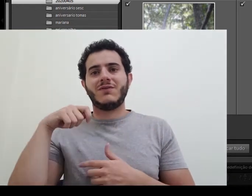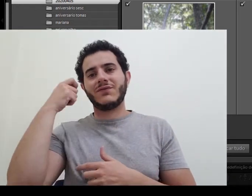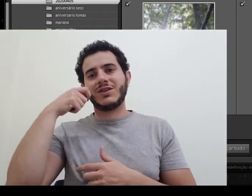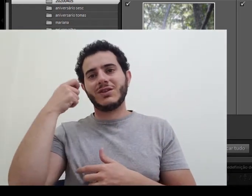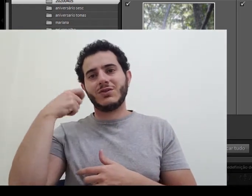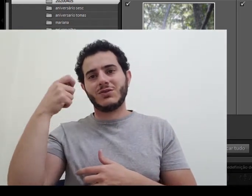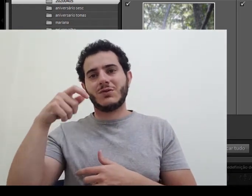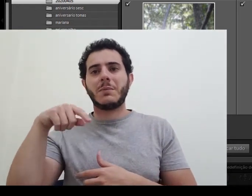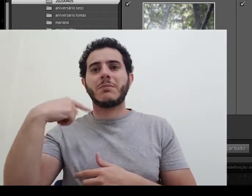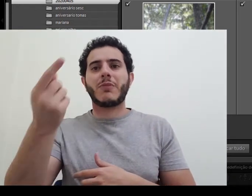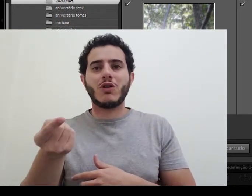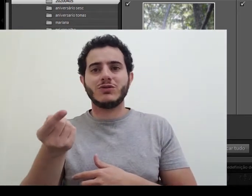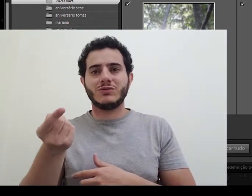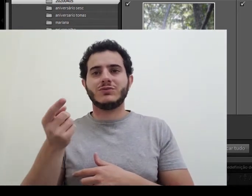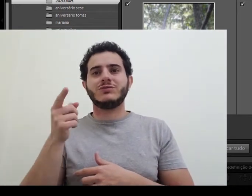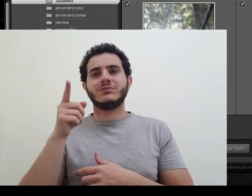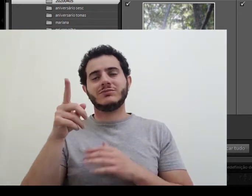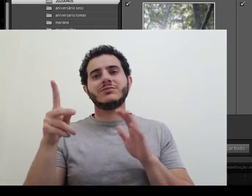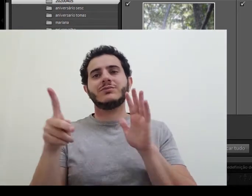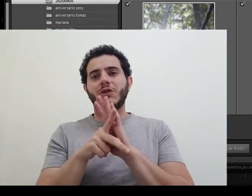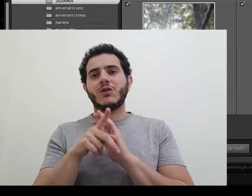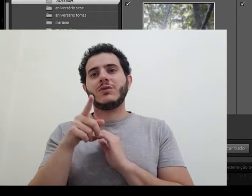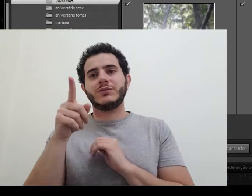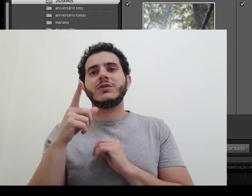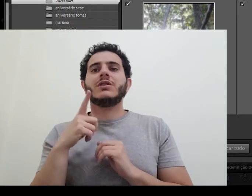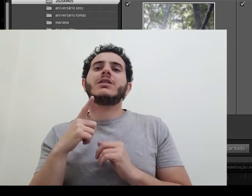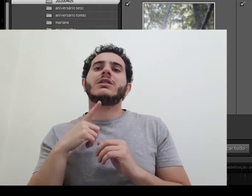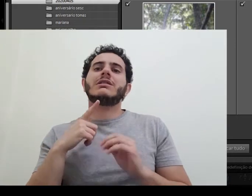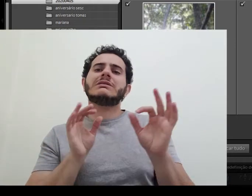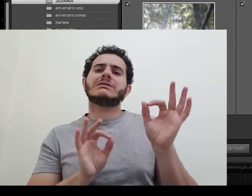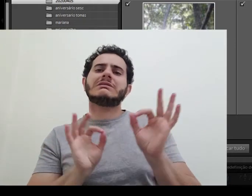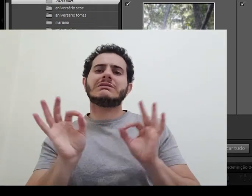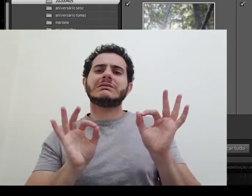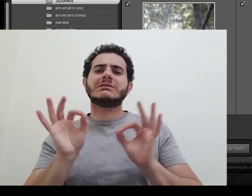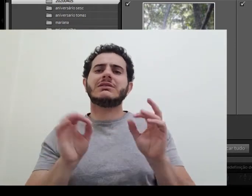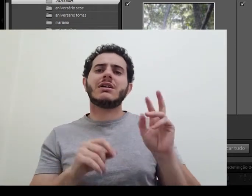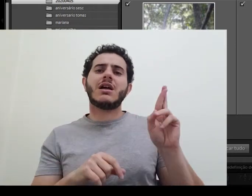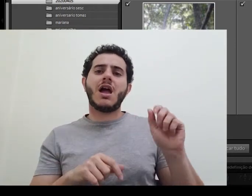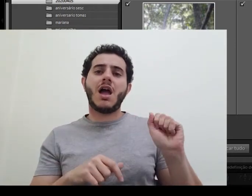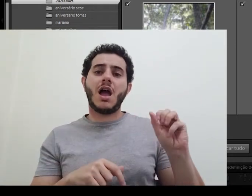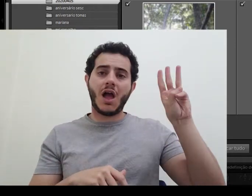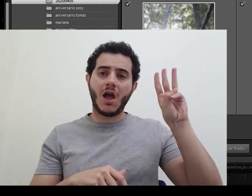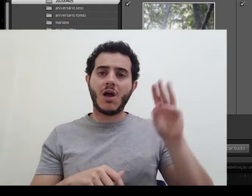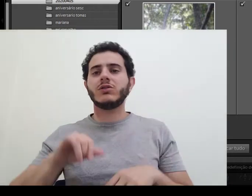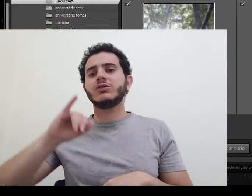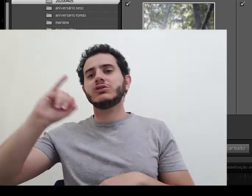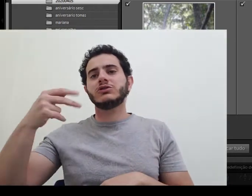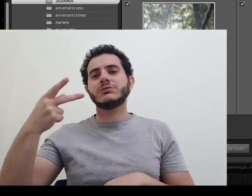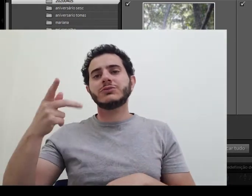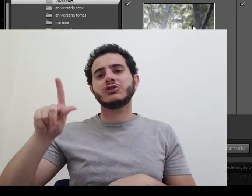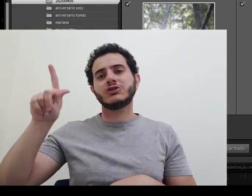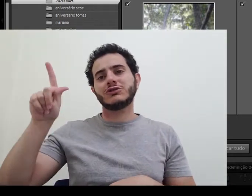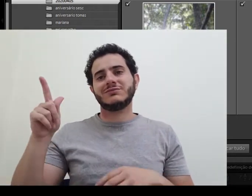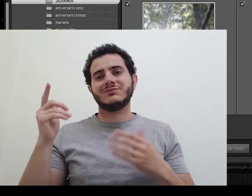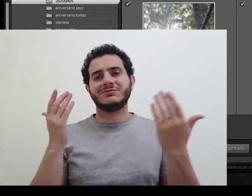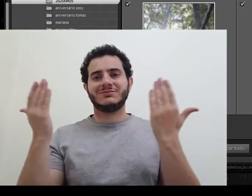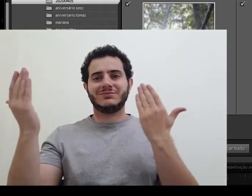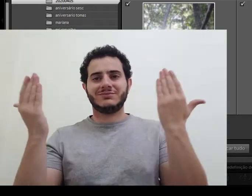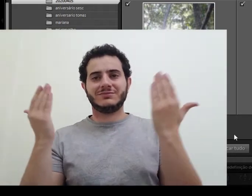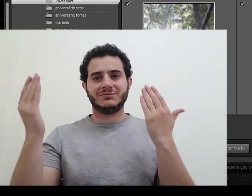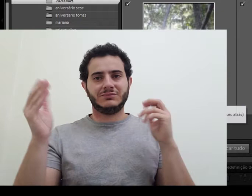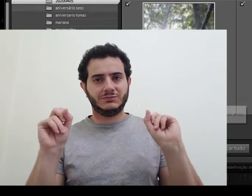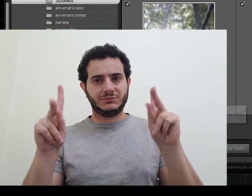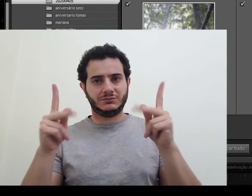a pouco no próximo exercício com essas duas fotos aqui, um JPEG e um RAW, para a gente ver a diferença entre JPEG e RAW. Bom,